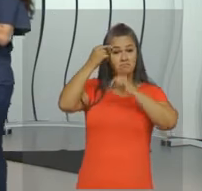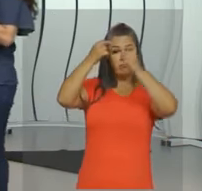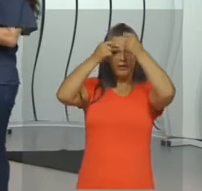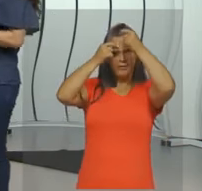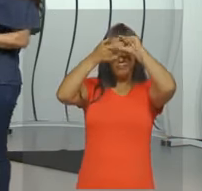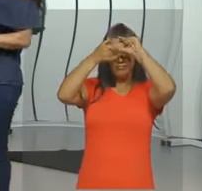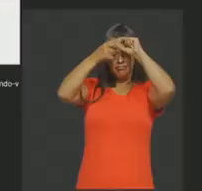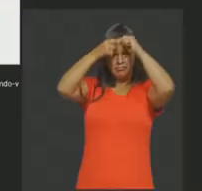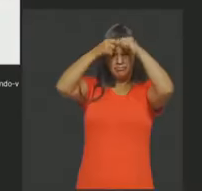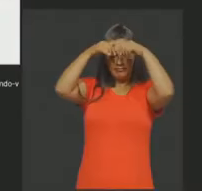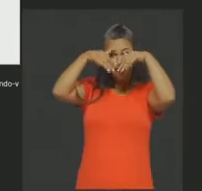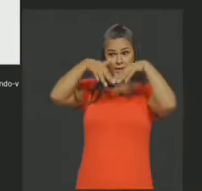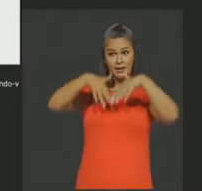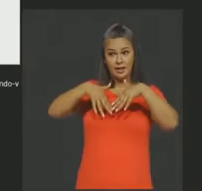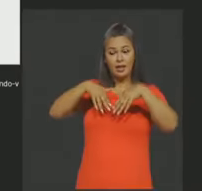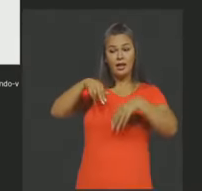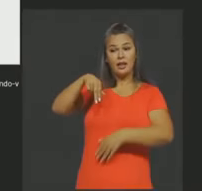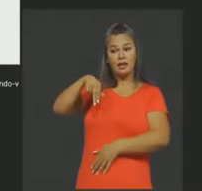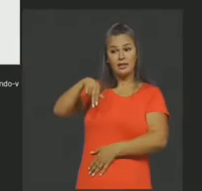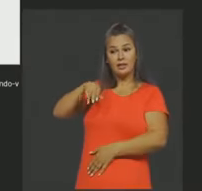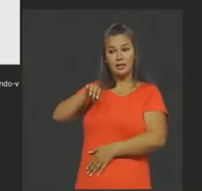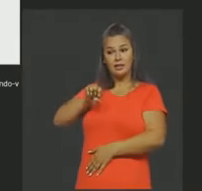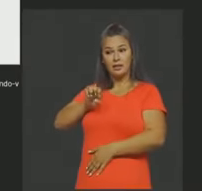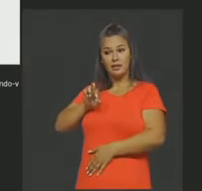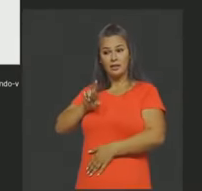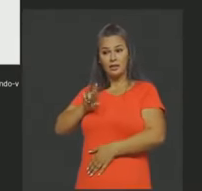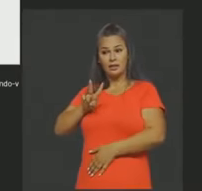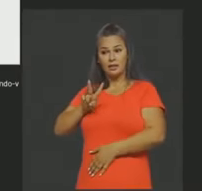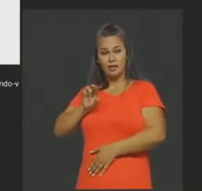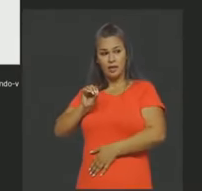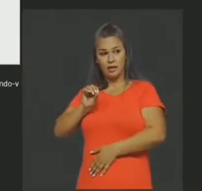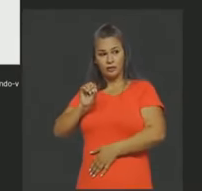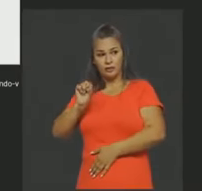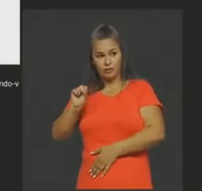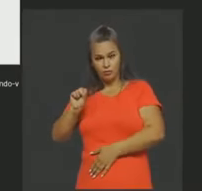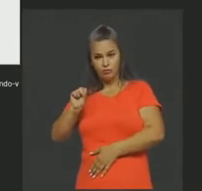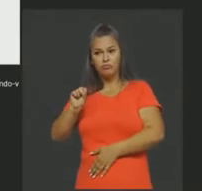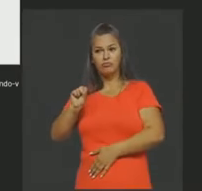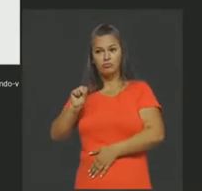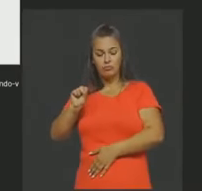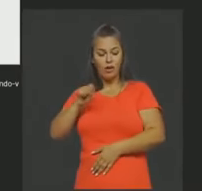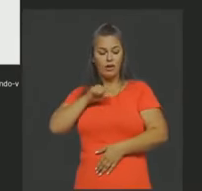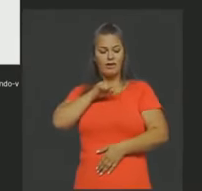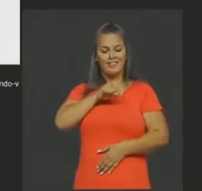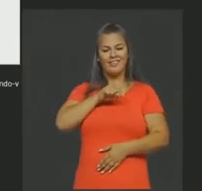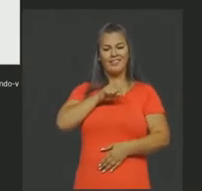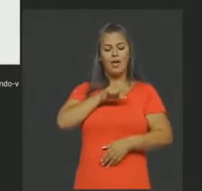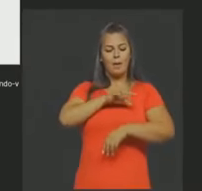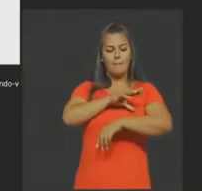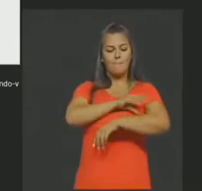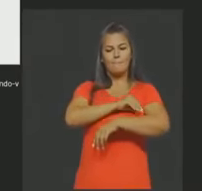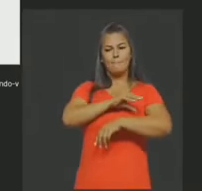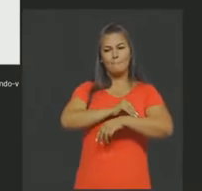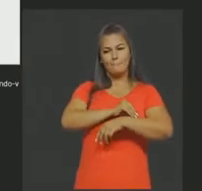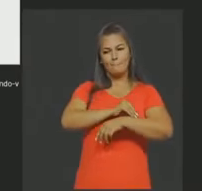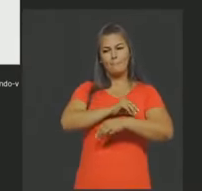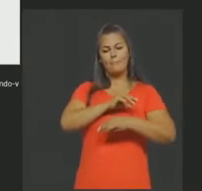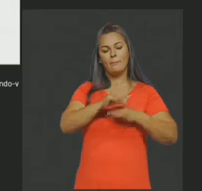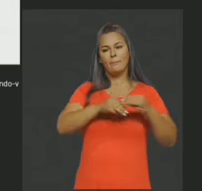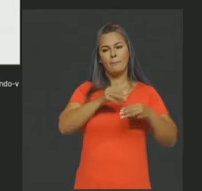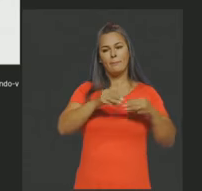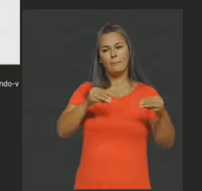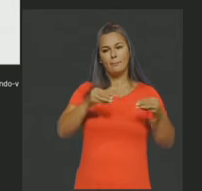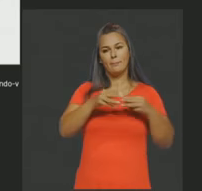só. Aqui eu tenho um músculo, tem um desenho também de um vaso sanguíneo, que os vasos também têm, né?